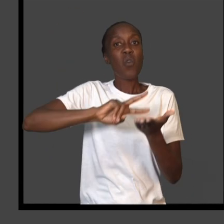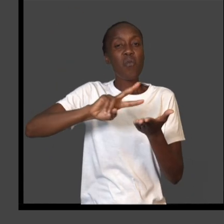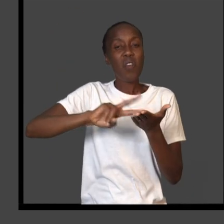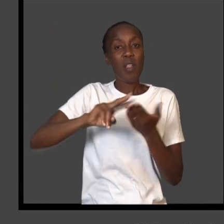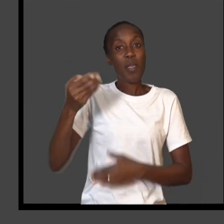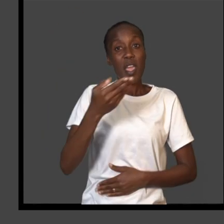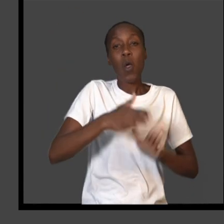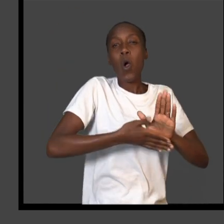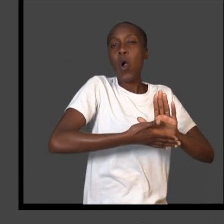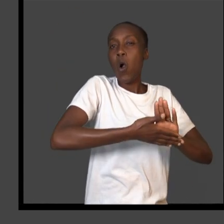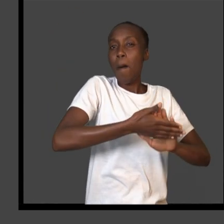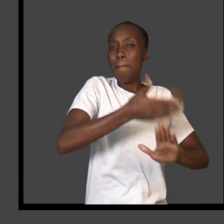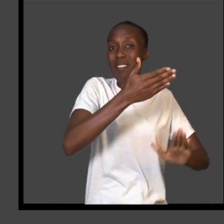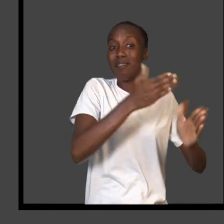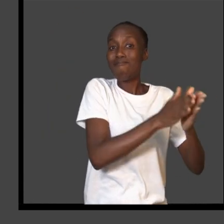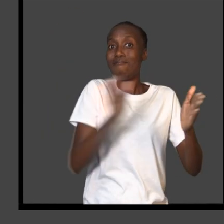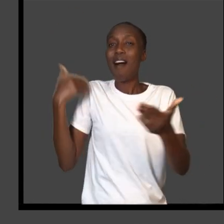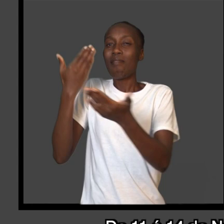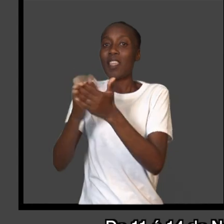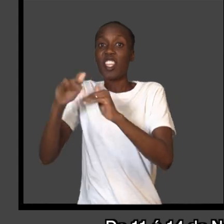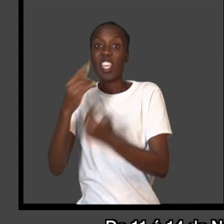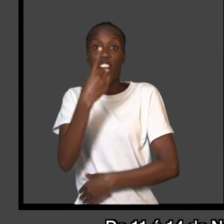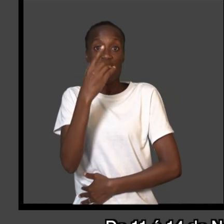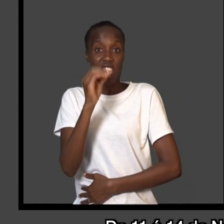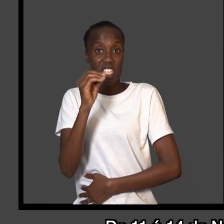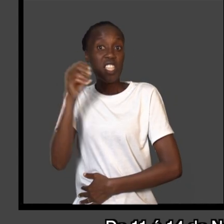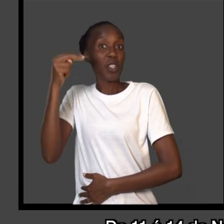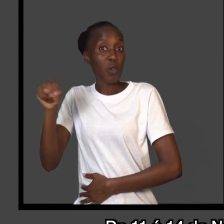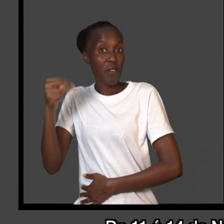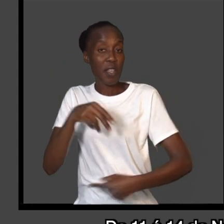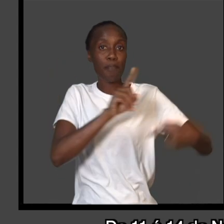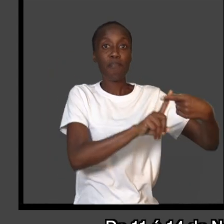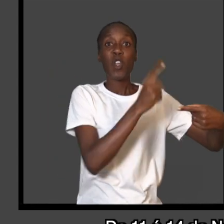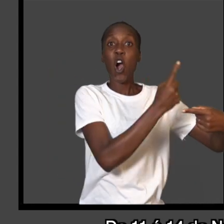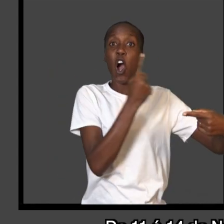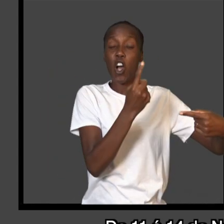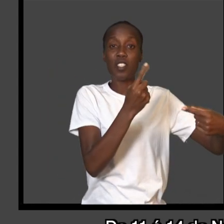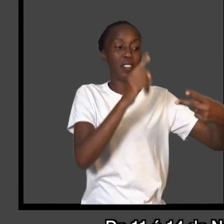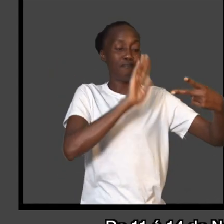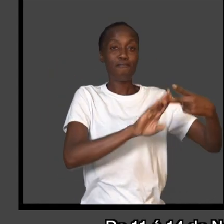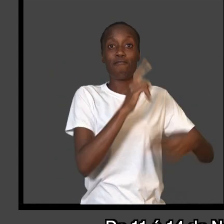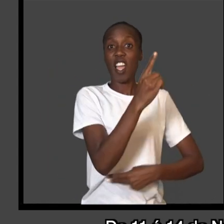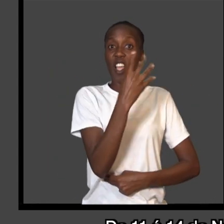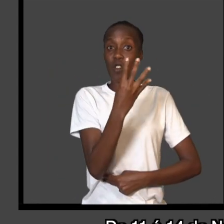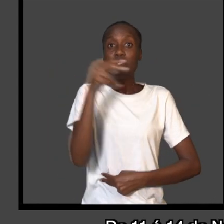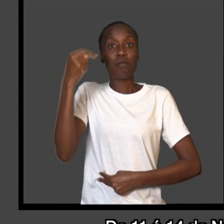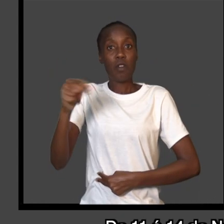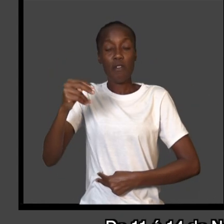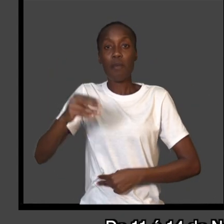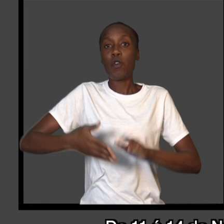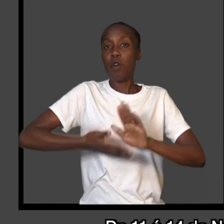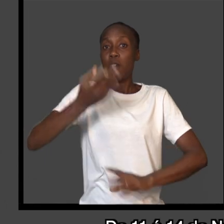vigorar até 10 de novembro. De 11 a 14 de novembro, os ingressos